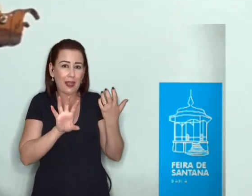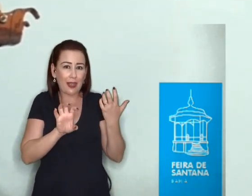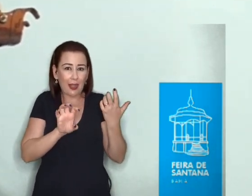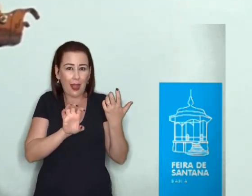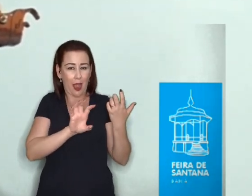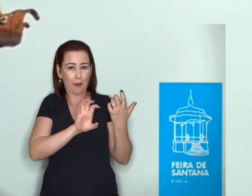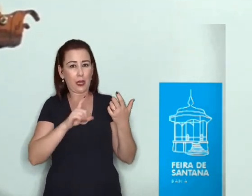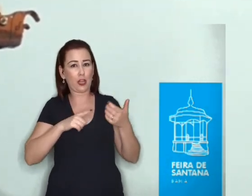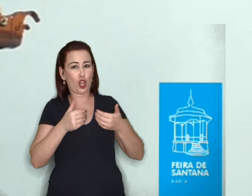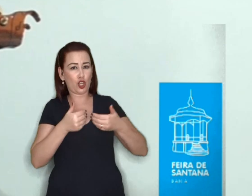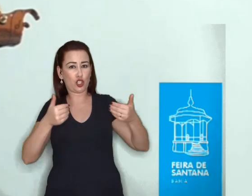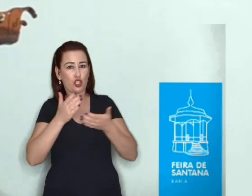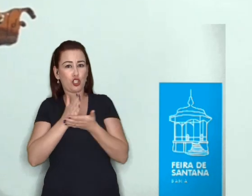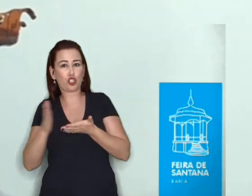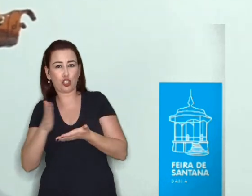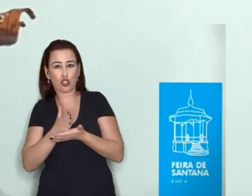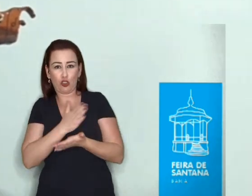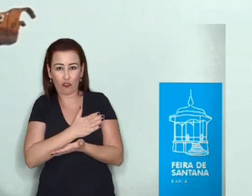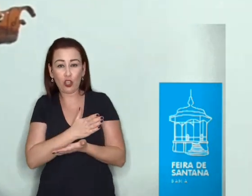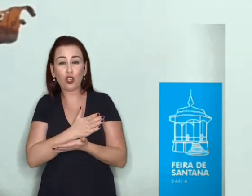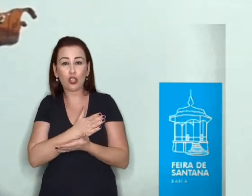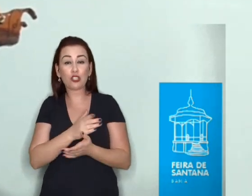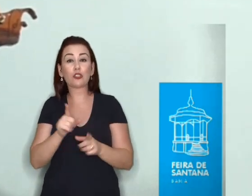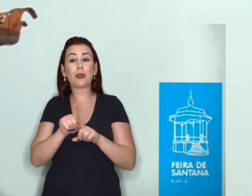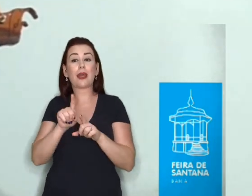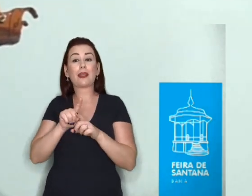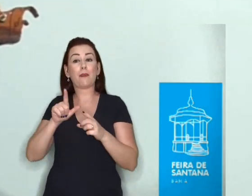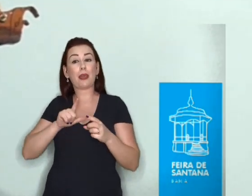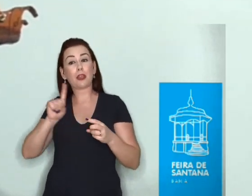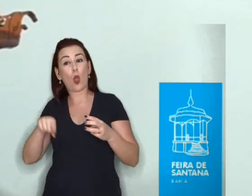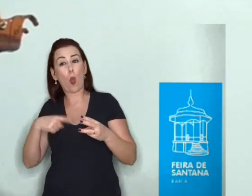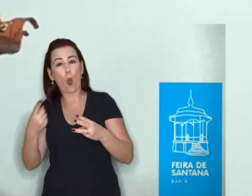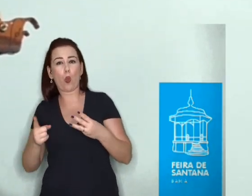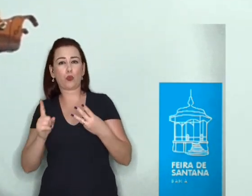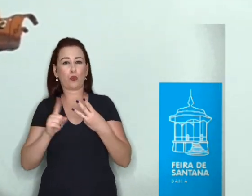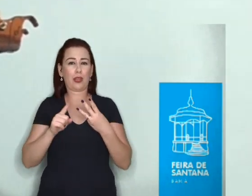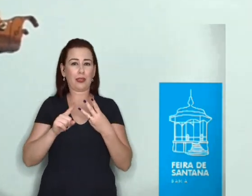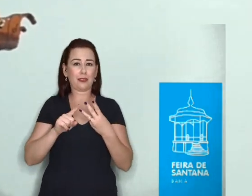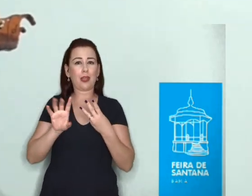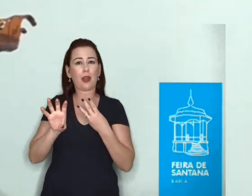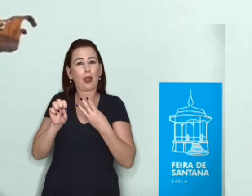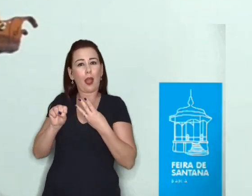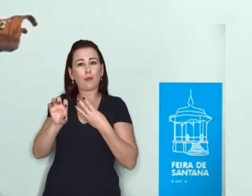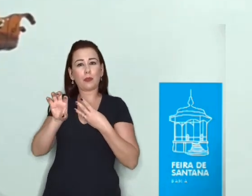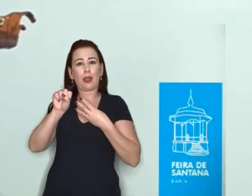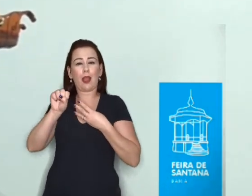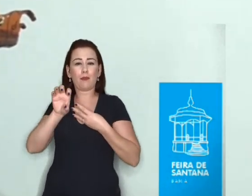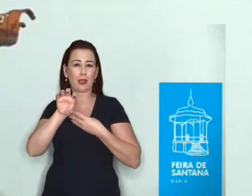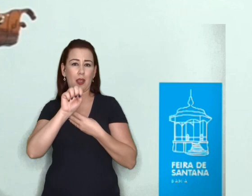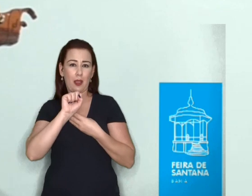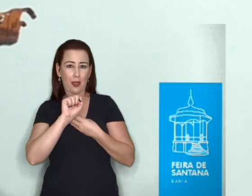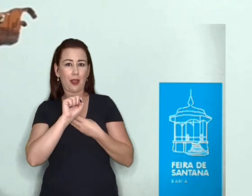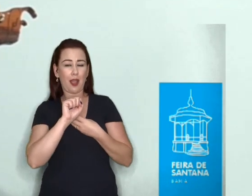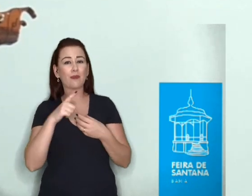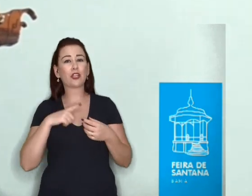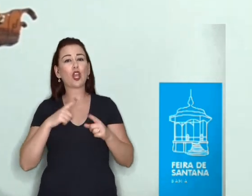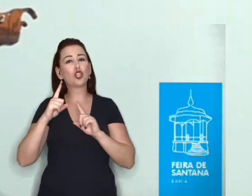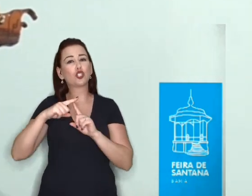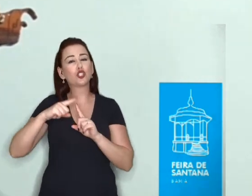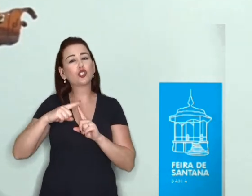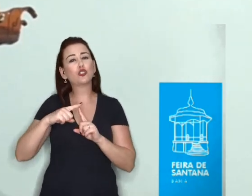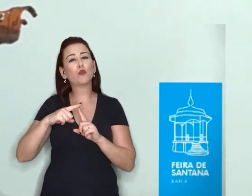são divididos. E esse daqui é um terceiro. E aí eu teria três captadores, só que